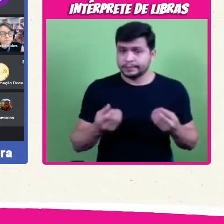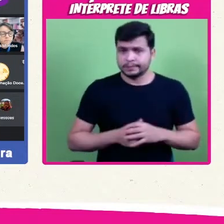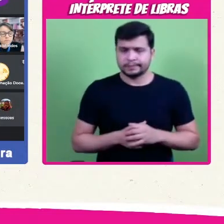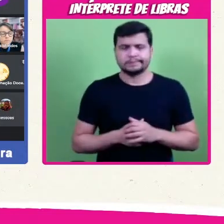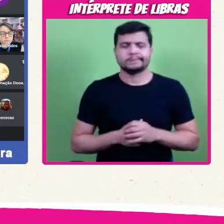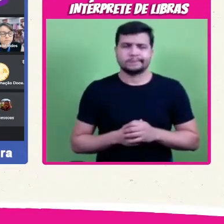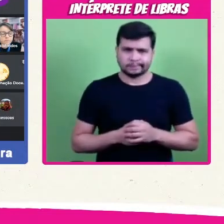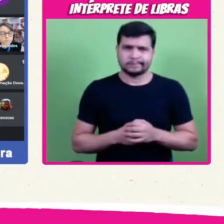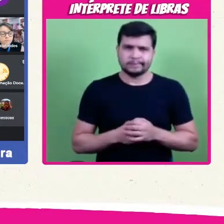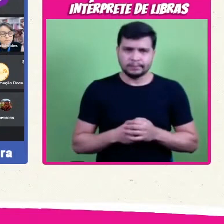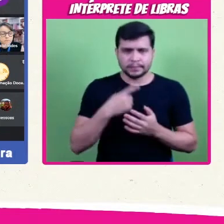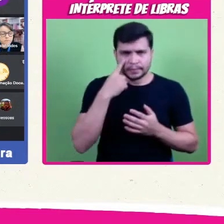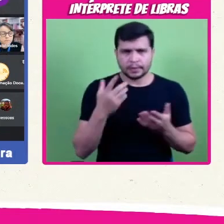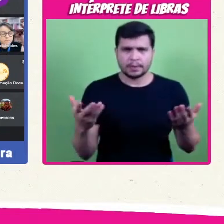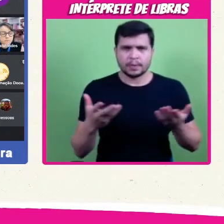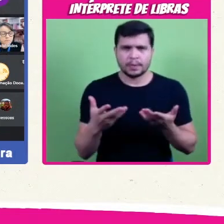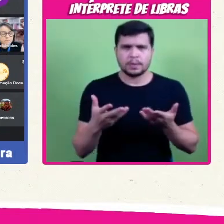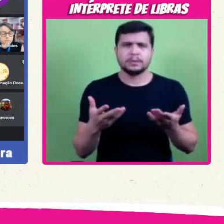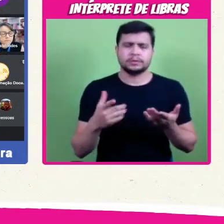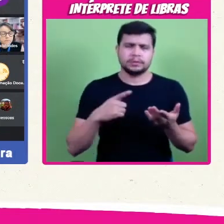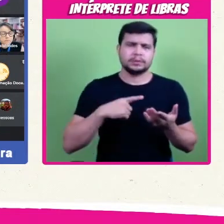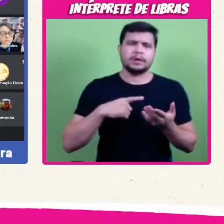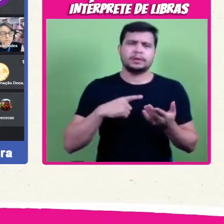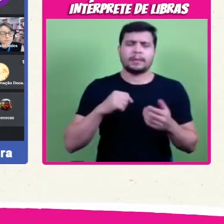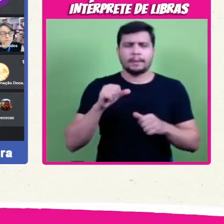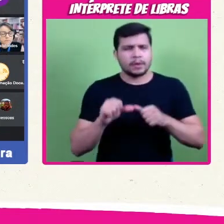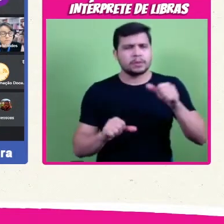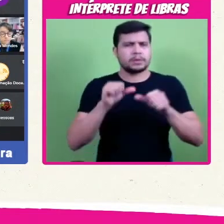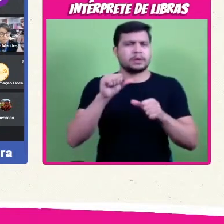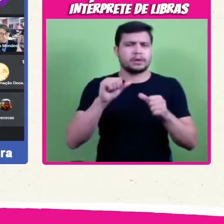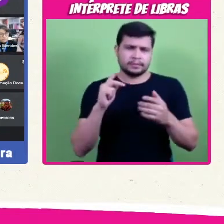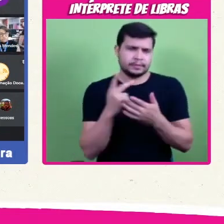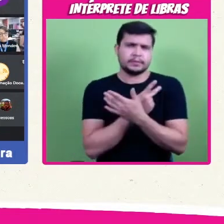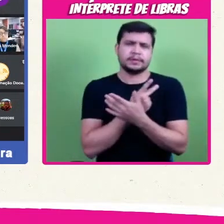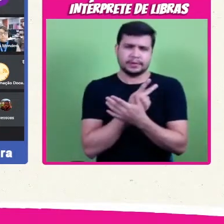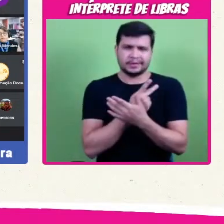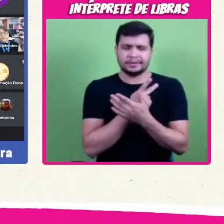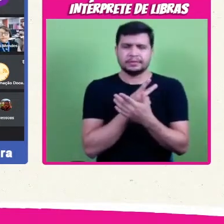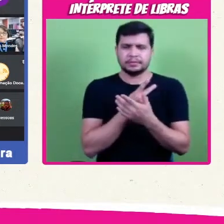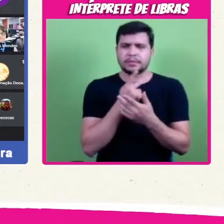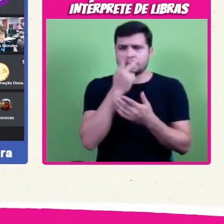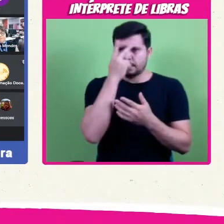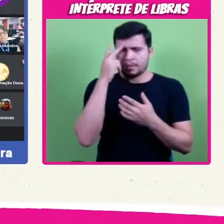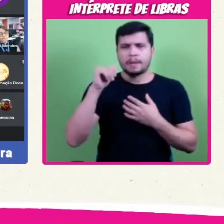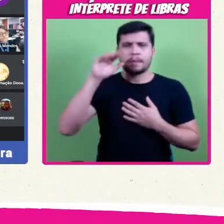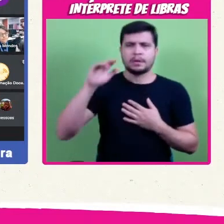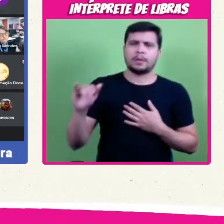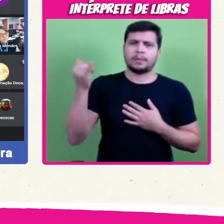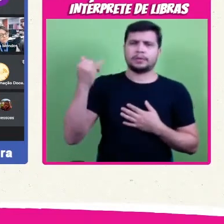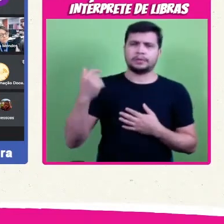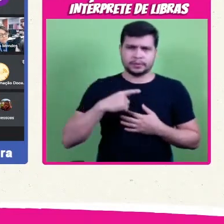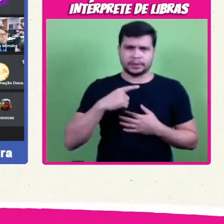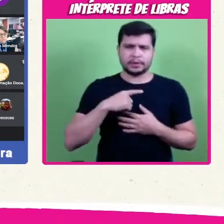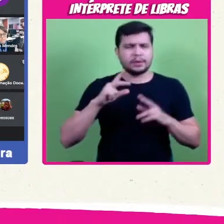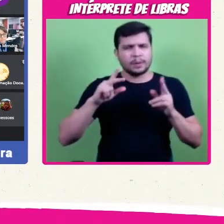tendo mais oportunidades, até o professor do filme ele falou nesse sentido,